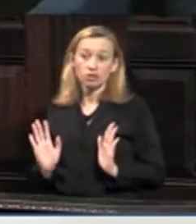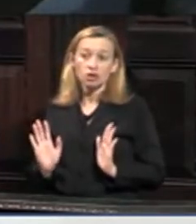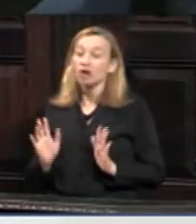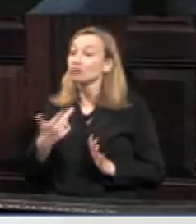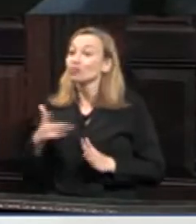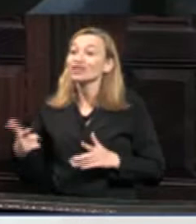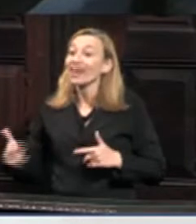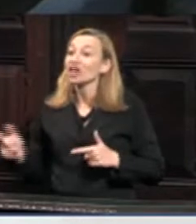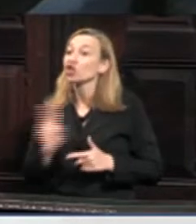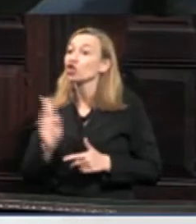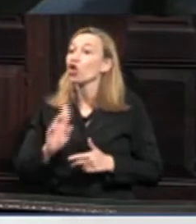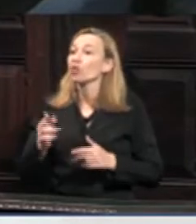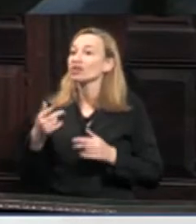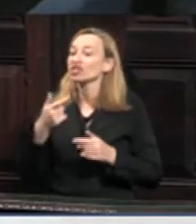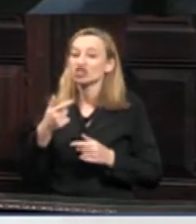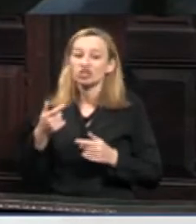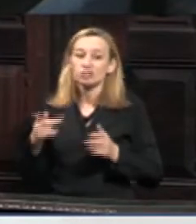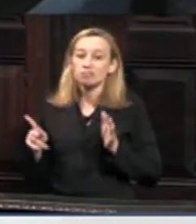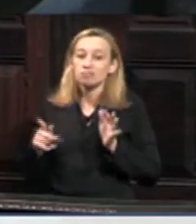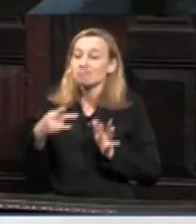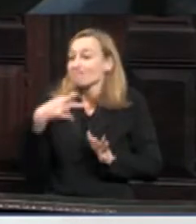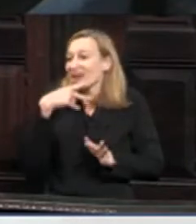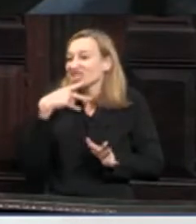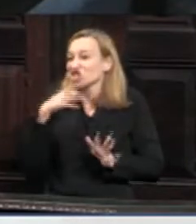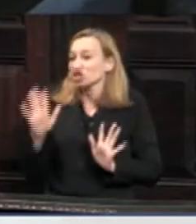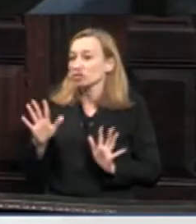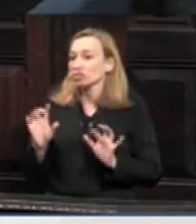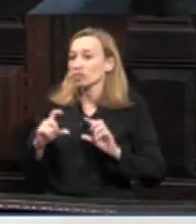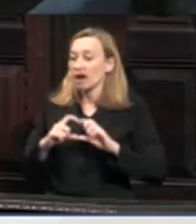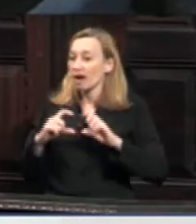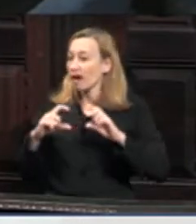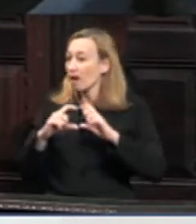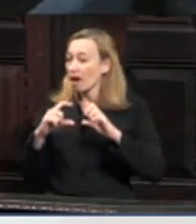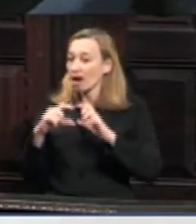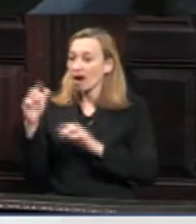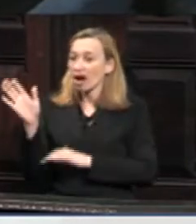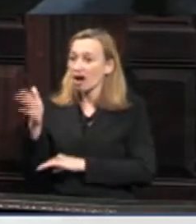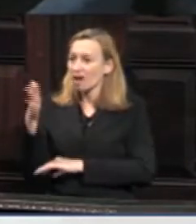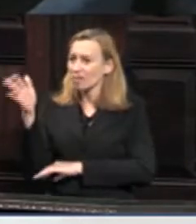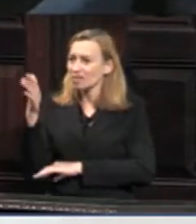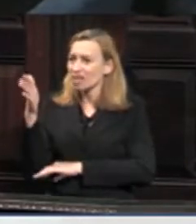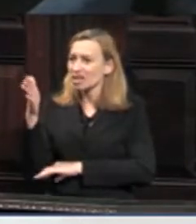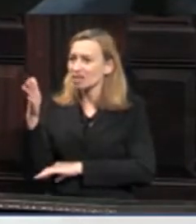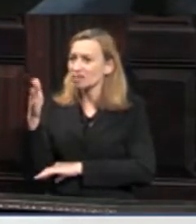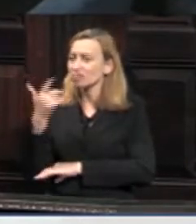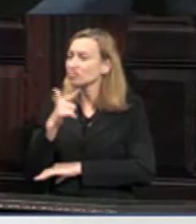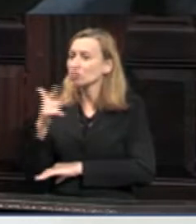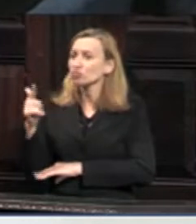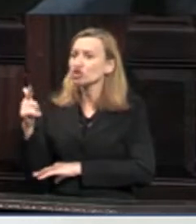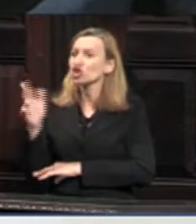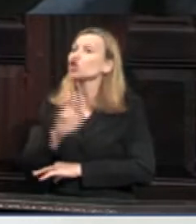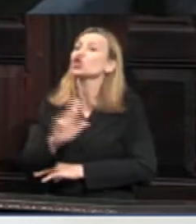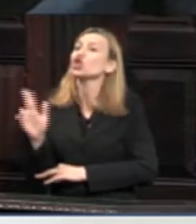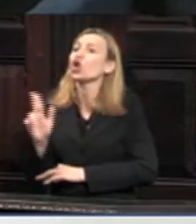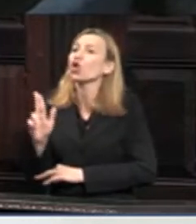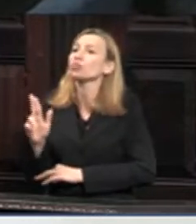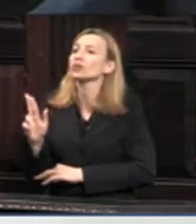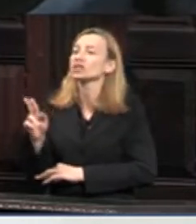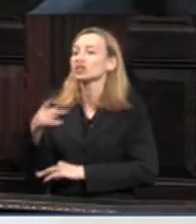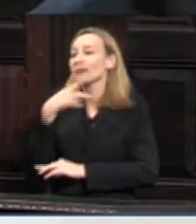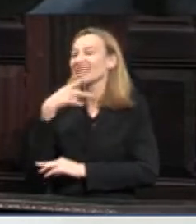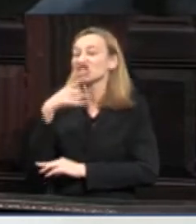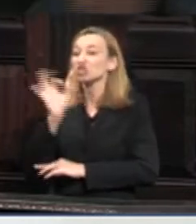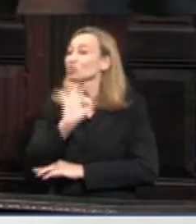que continuará depois da eleição. Essa faixa não fazia referência nem favorável a um